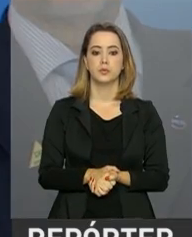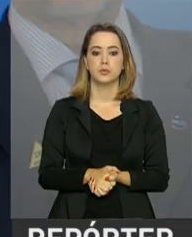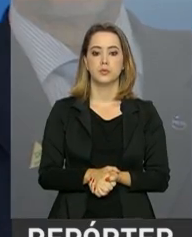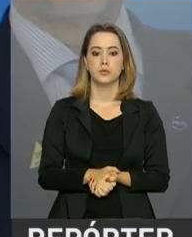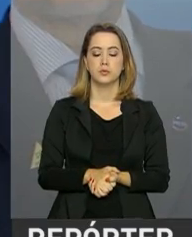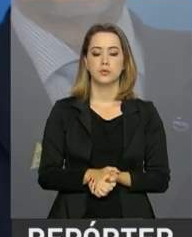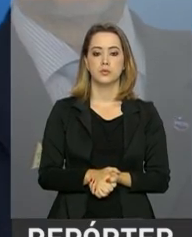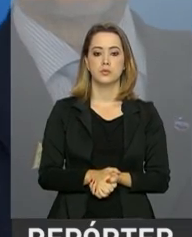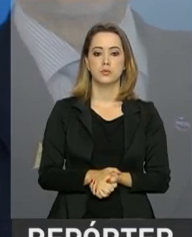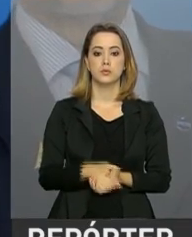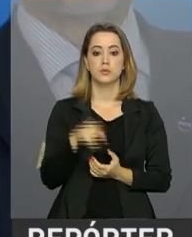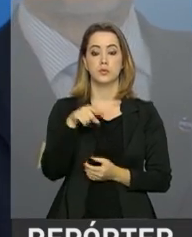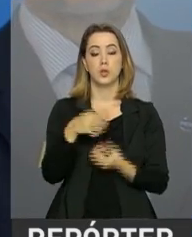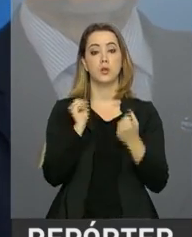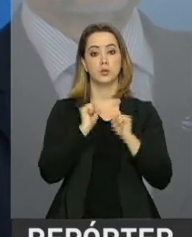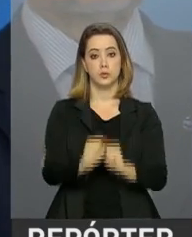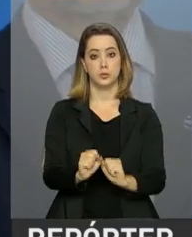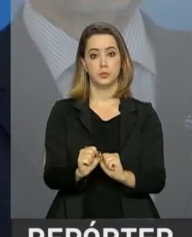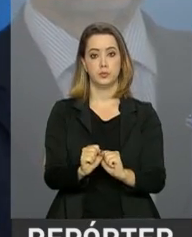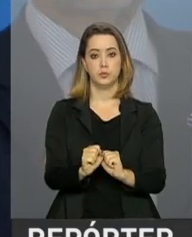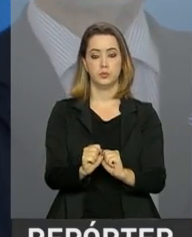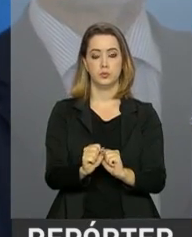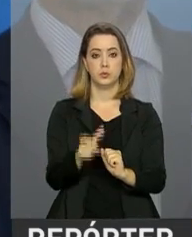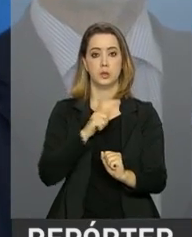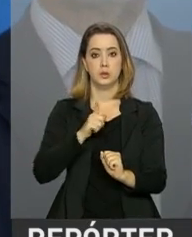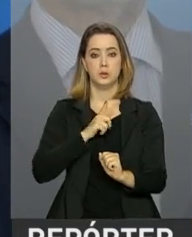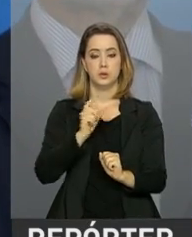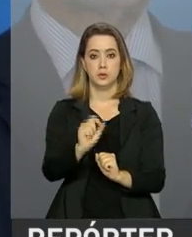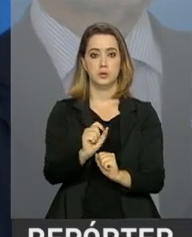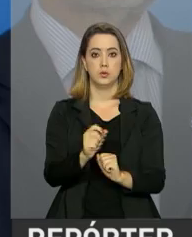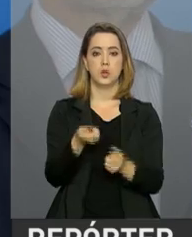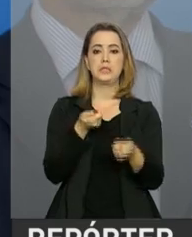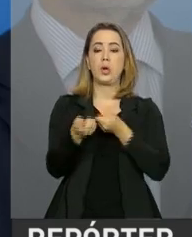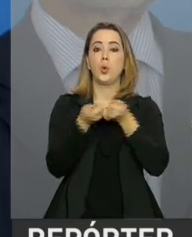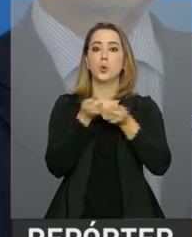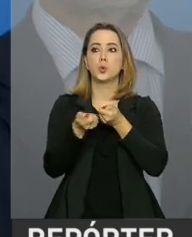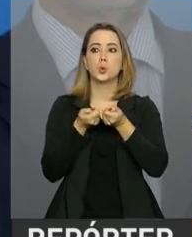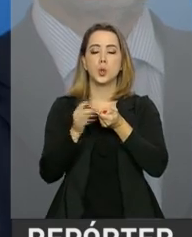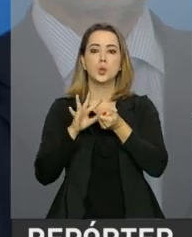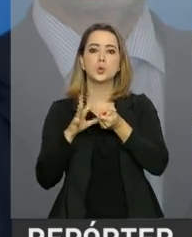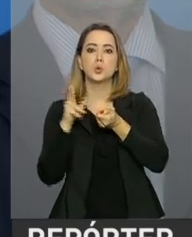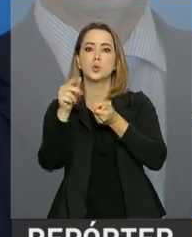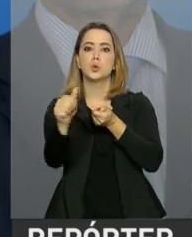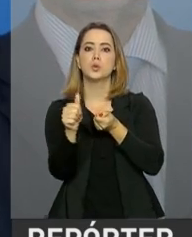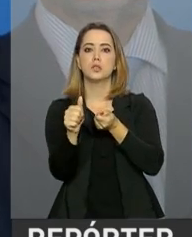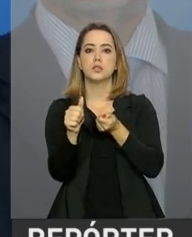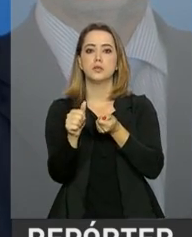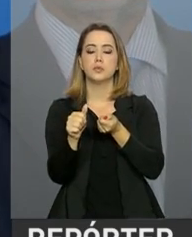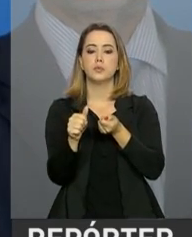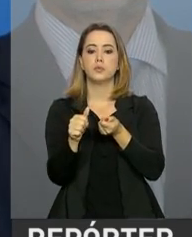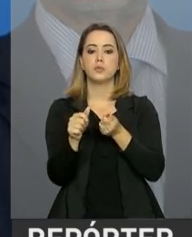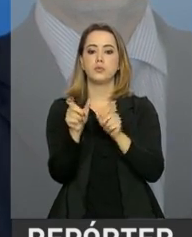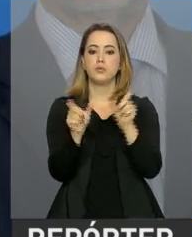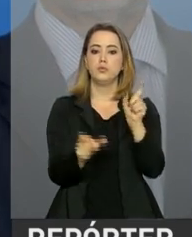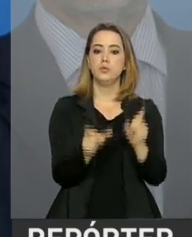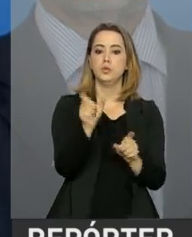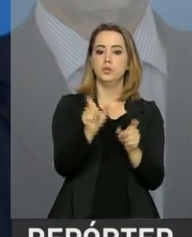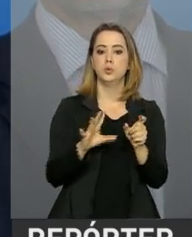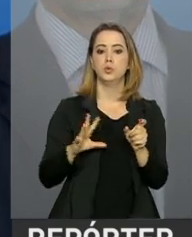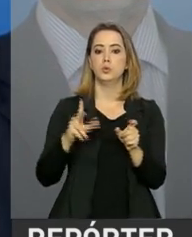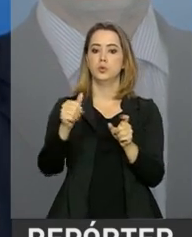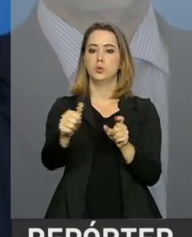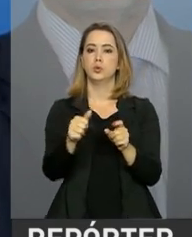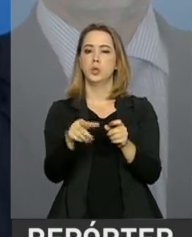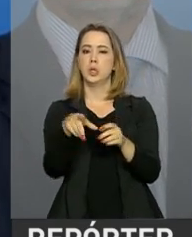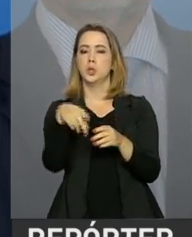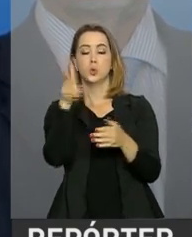ouvi-lo isso nos permitirá ter controle absoluto de toda a de todo o prontuário